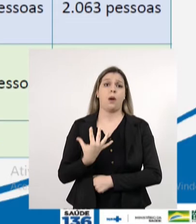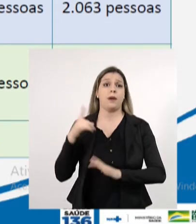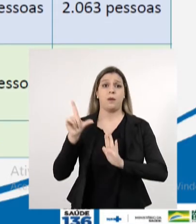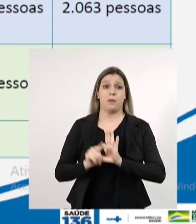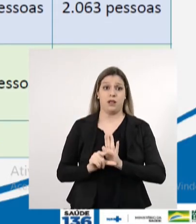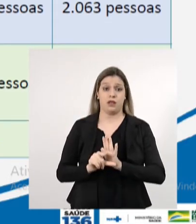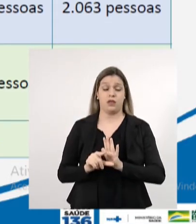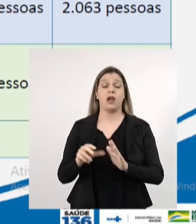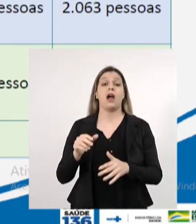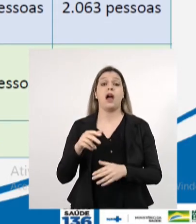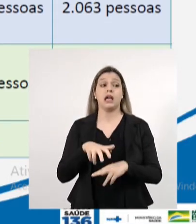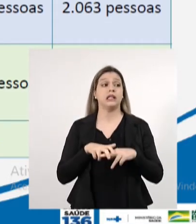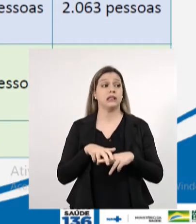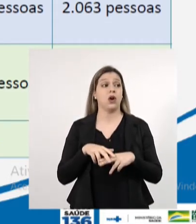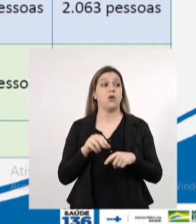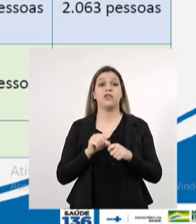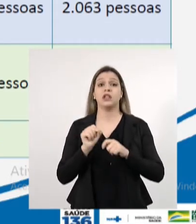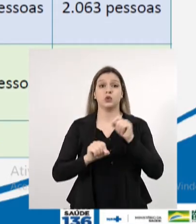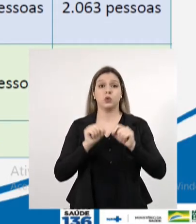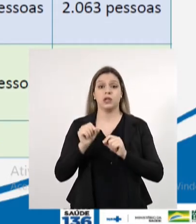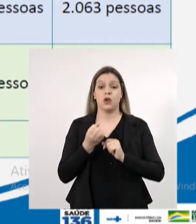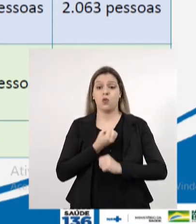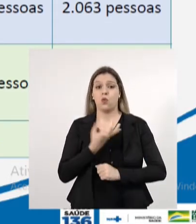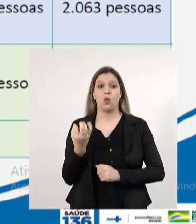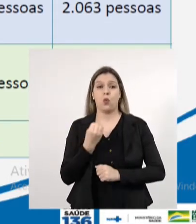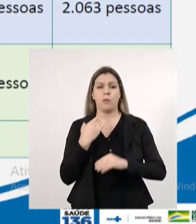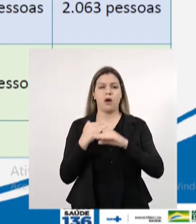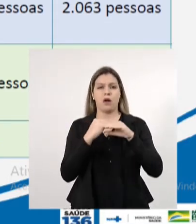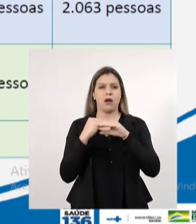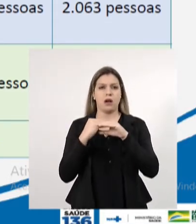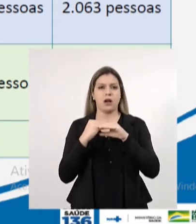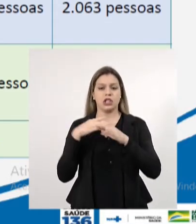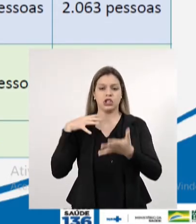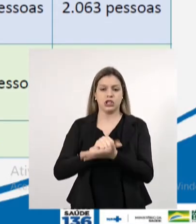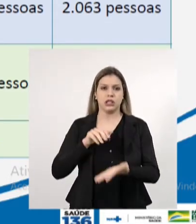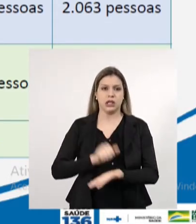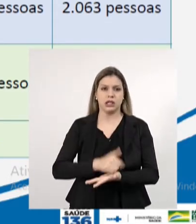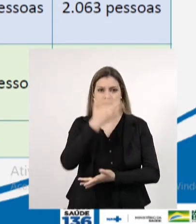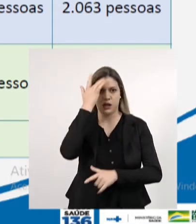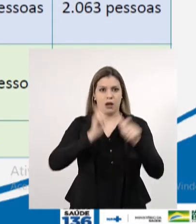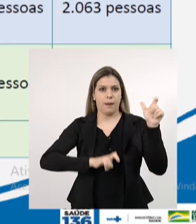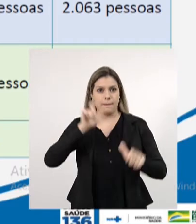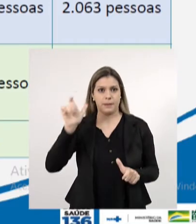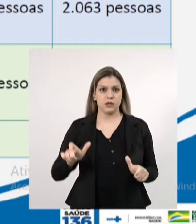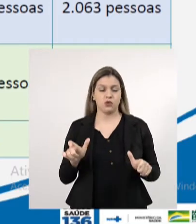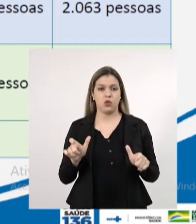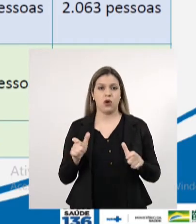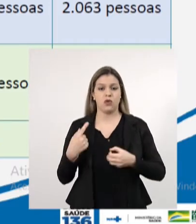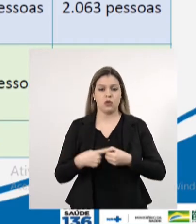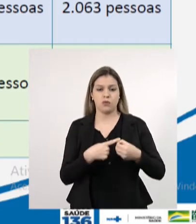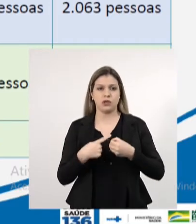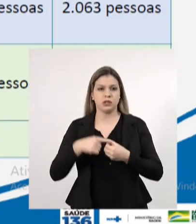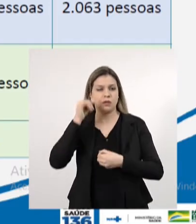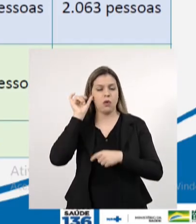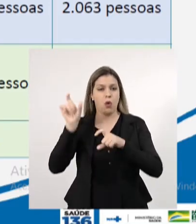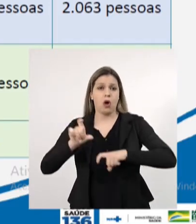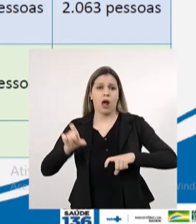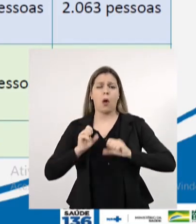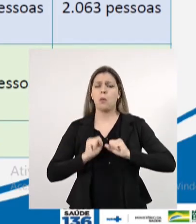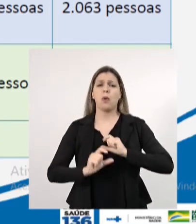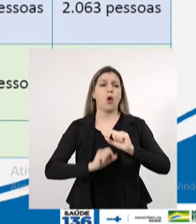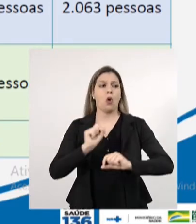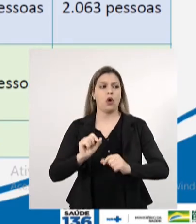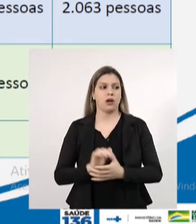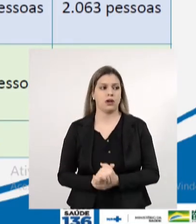fez? Ele reduziu o quantitativo, o parâmetro de cadastro dessa população. No município rural, eu posso ter ali o